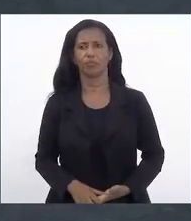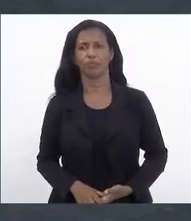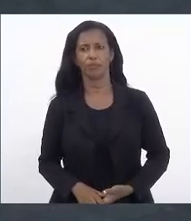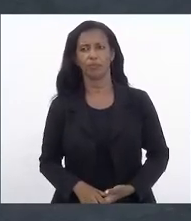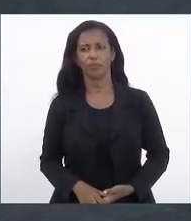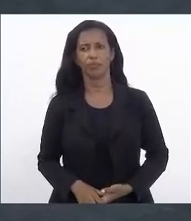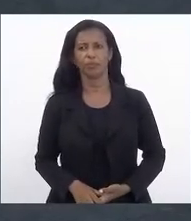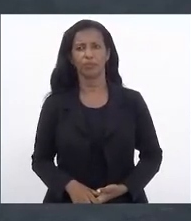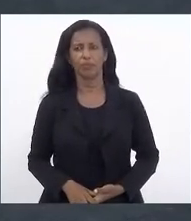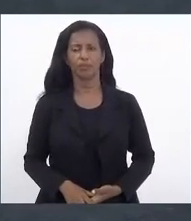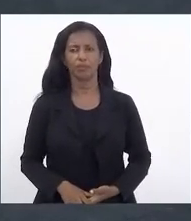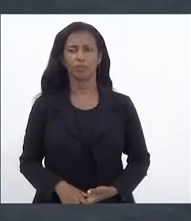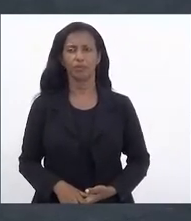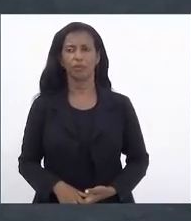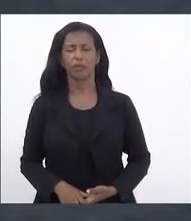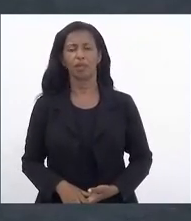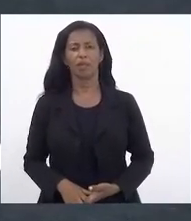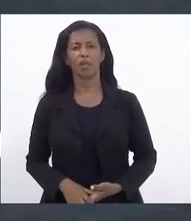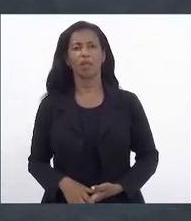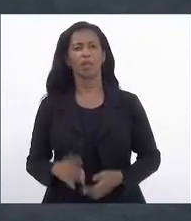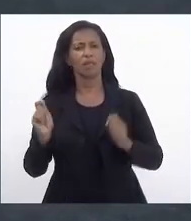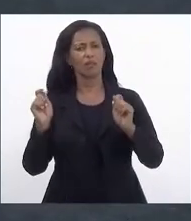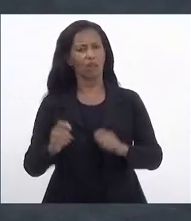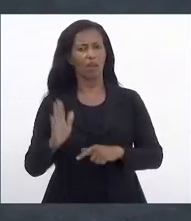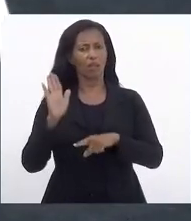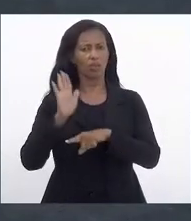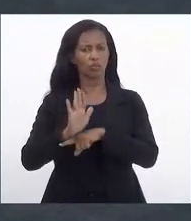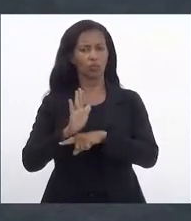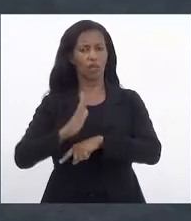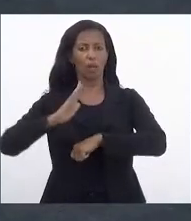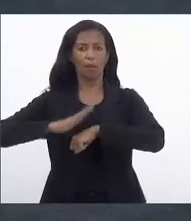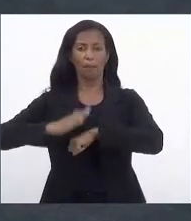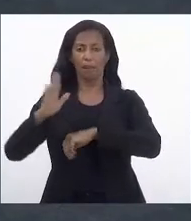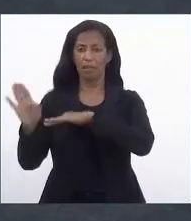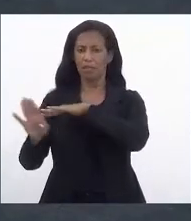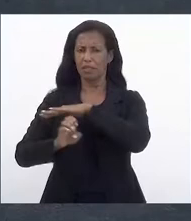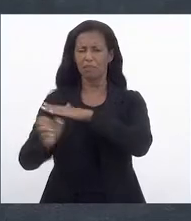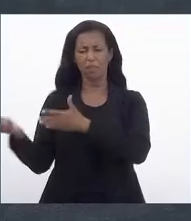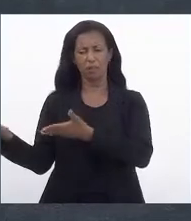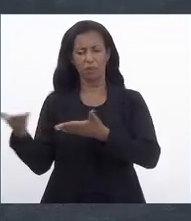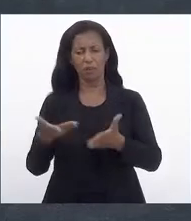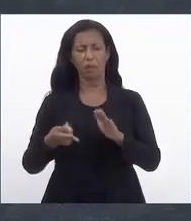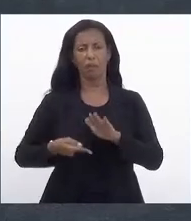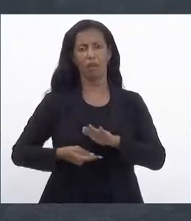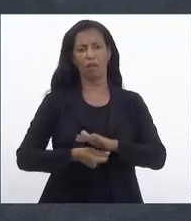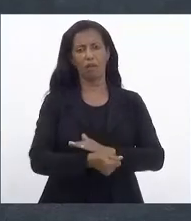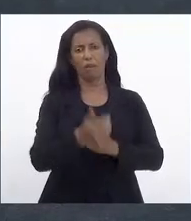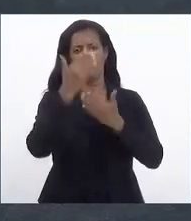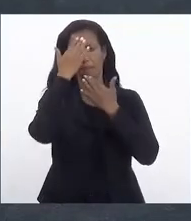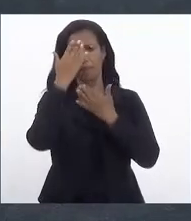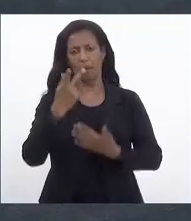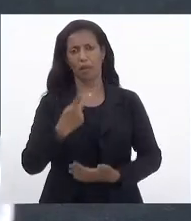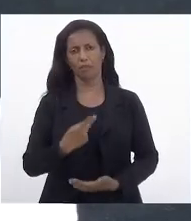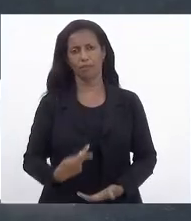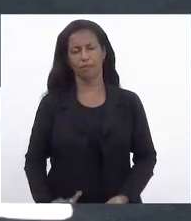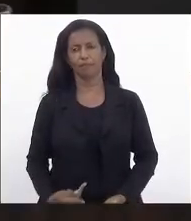sem dúvida nenhuma fomentará com que mais empresas possam vir para cá investir muito obrigado presidente